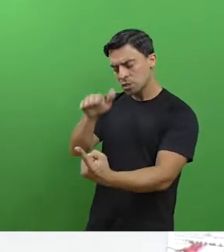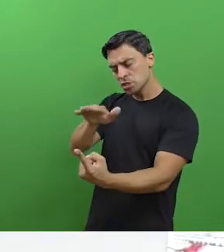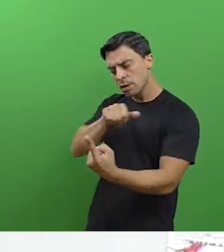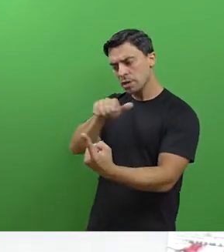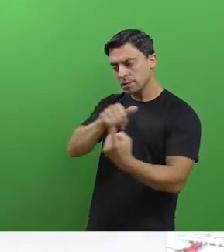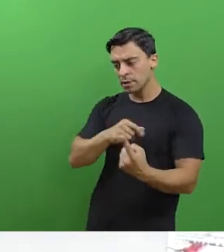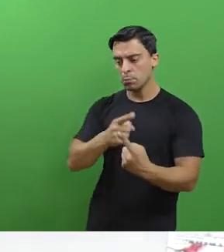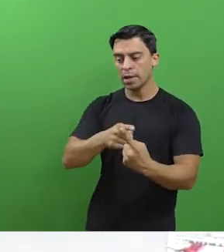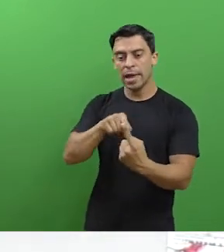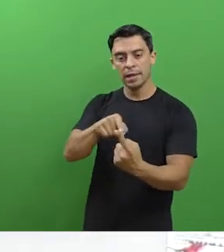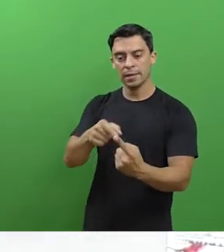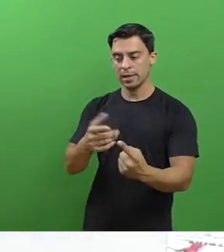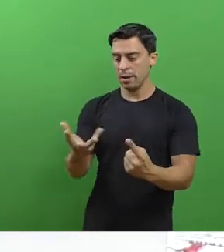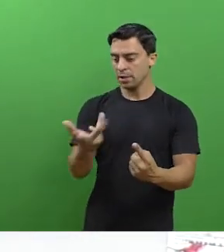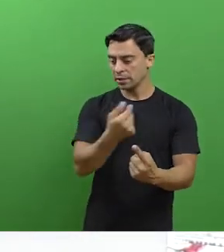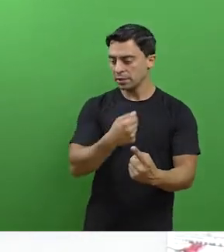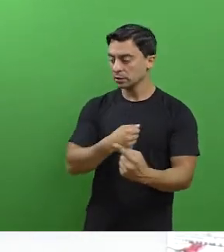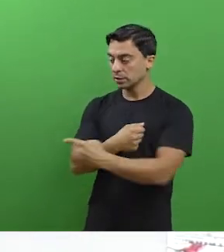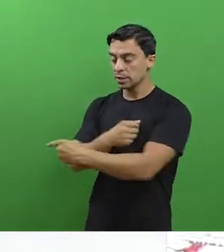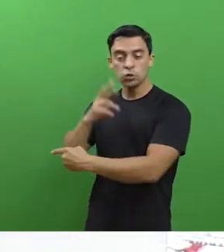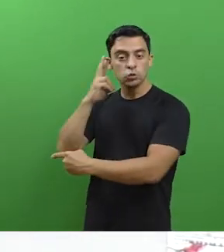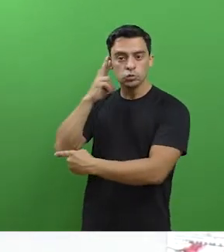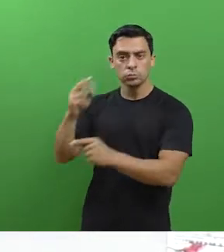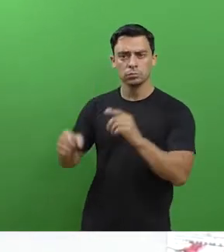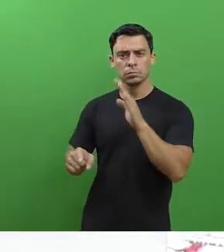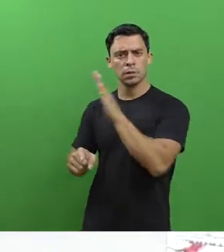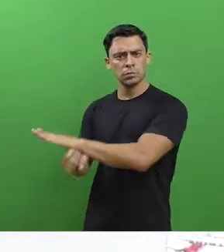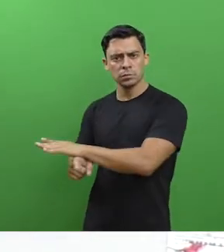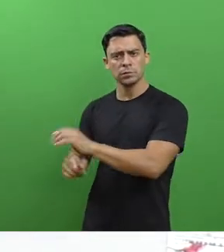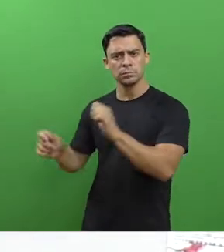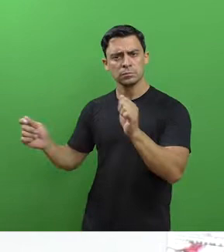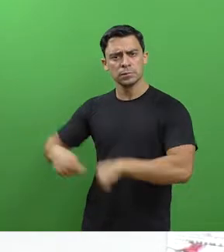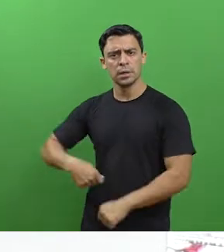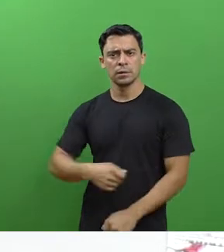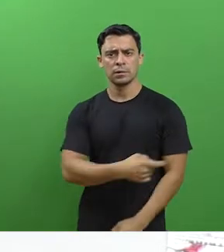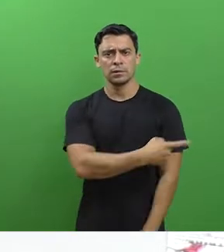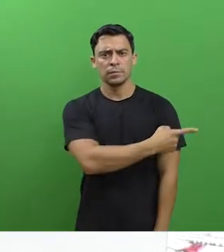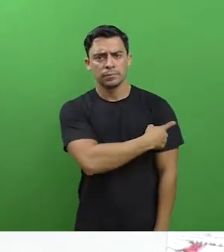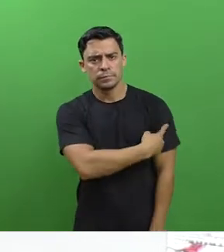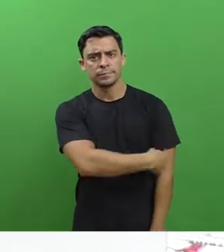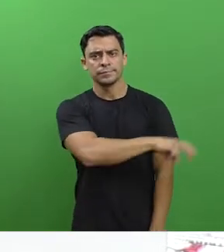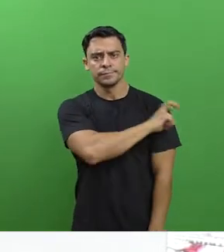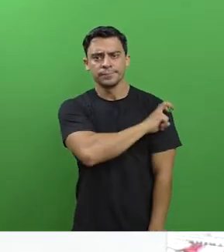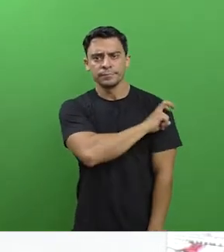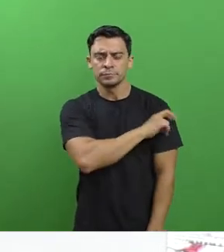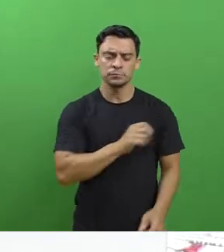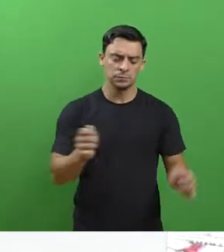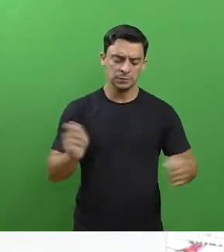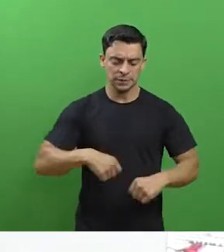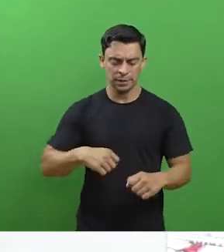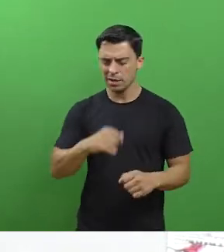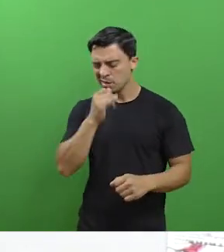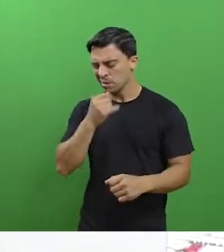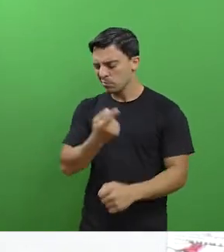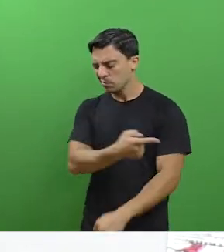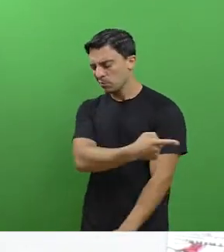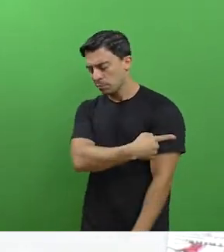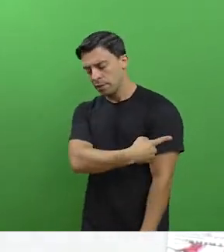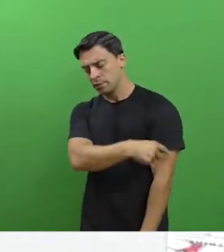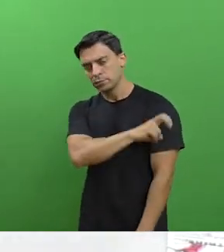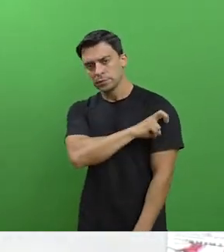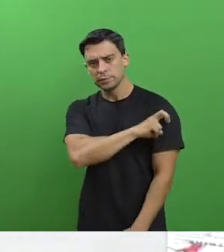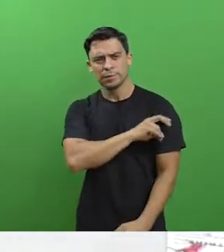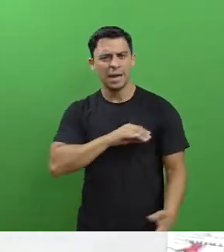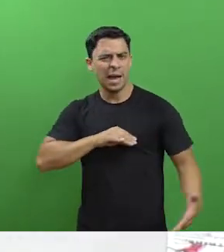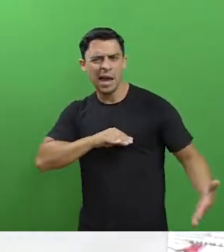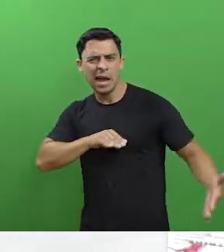e que ele possa ser beneficiado desde as séries iniciais. Se tiver um profissional habilitado desde as séries iniciais até... O surdo